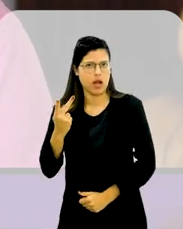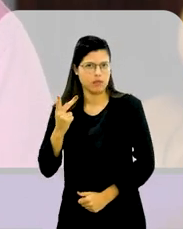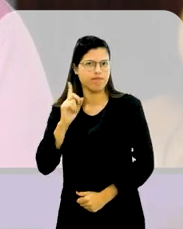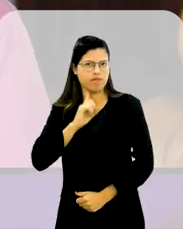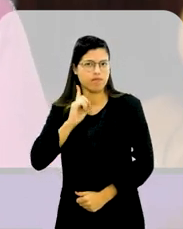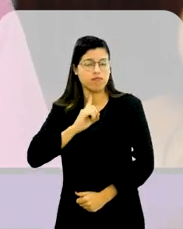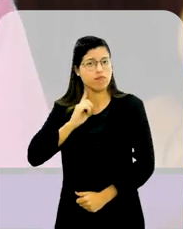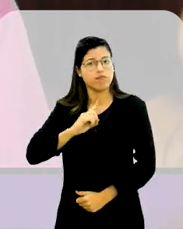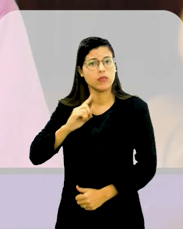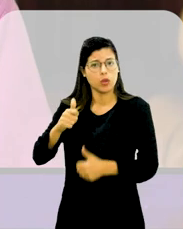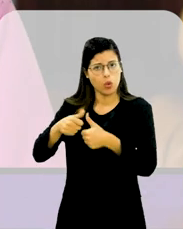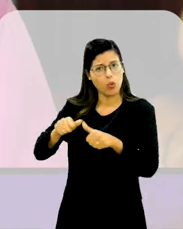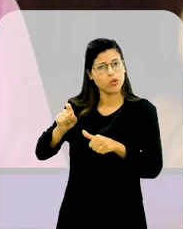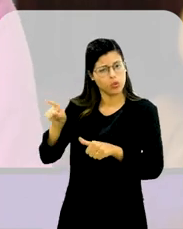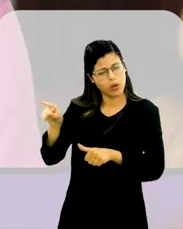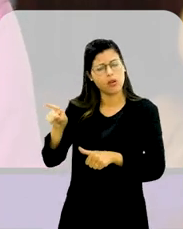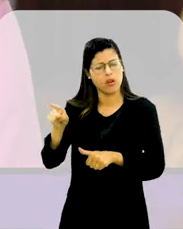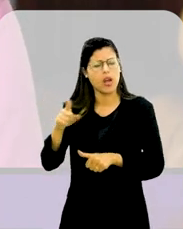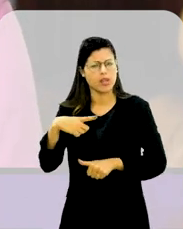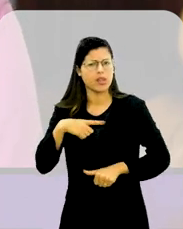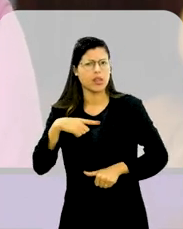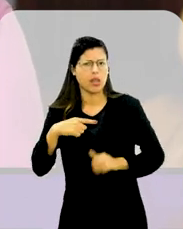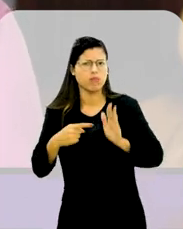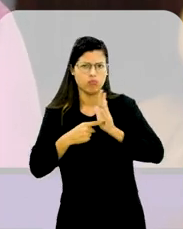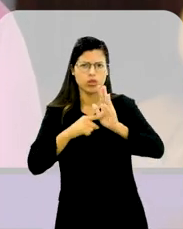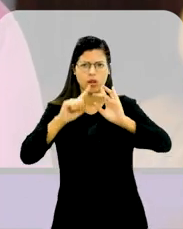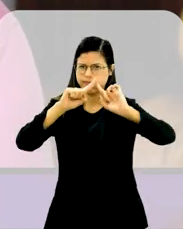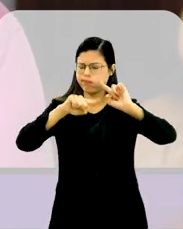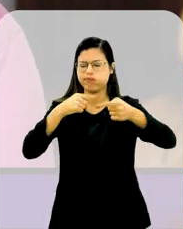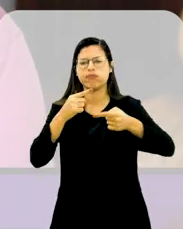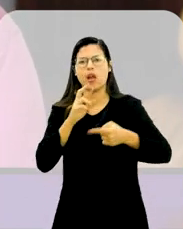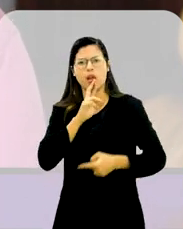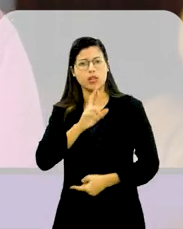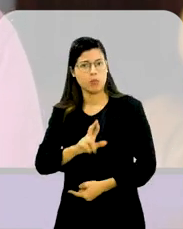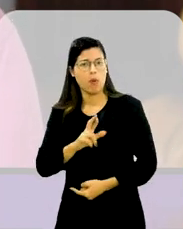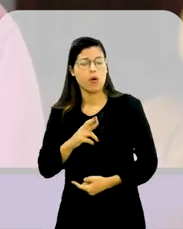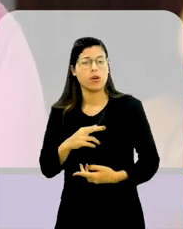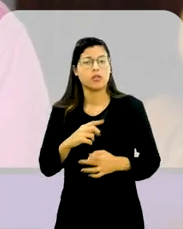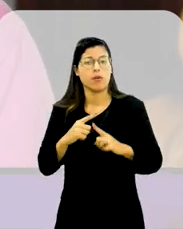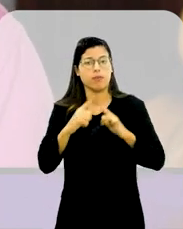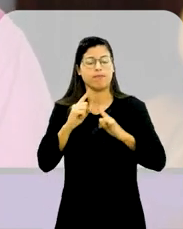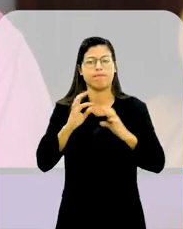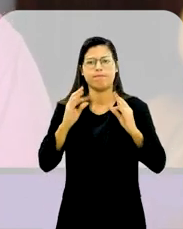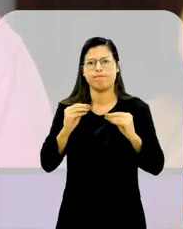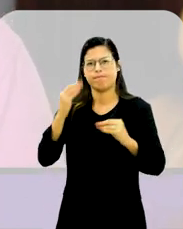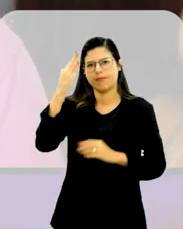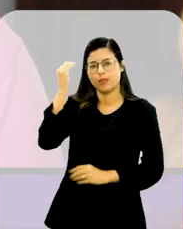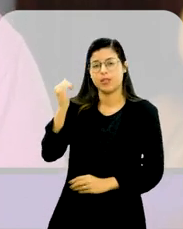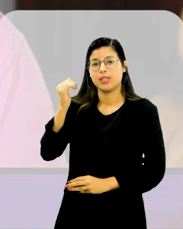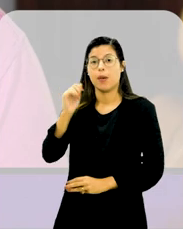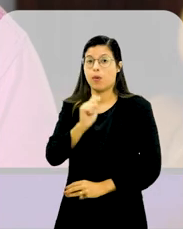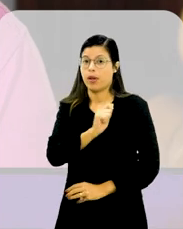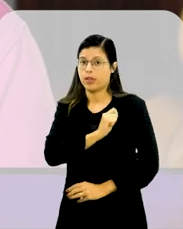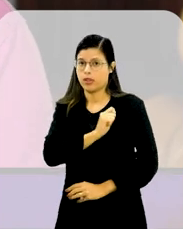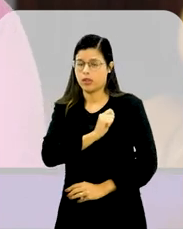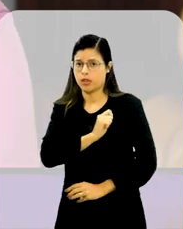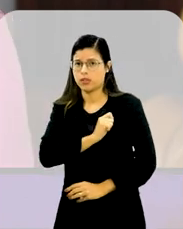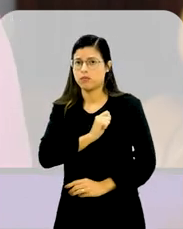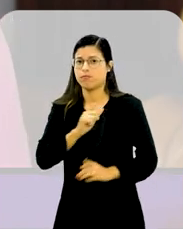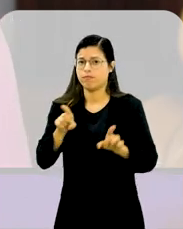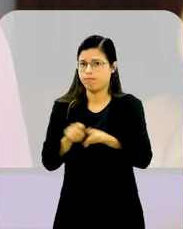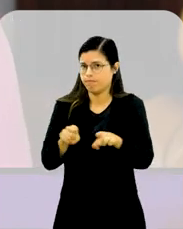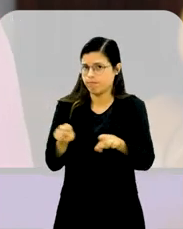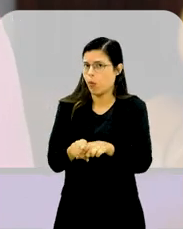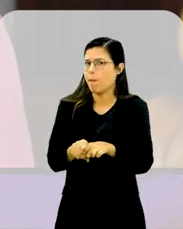em Minas Gerais ele tá lá no Galo tem dado resultado mas todos sabem que a situação do